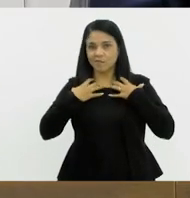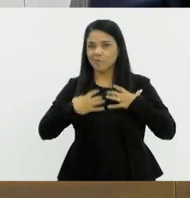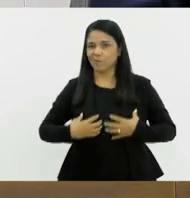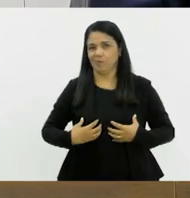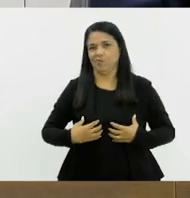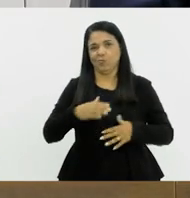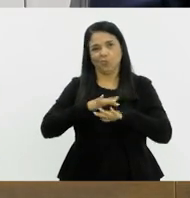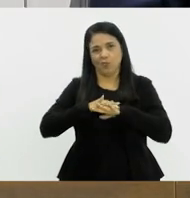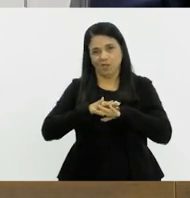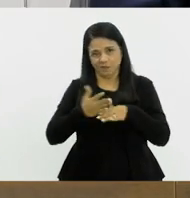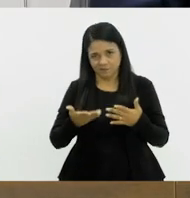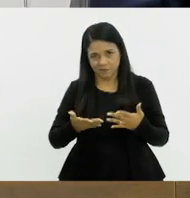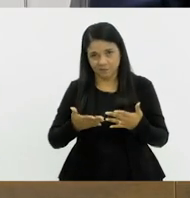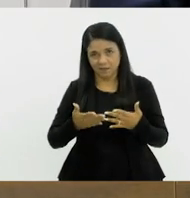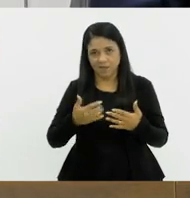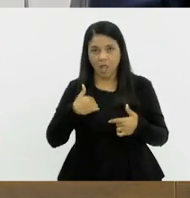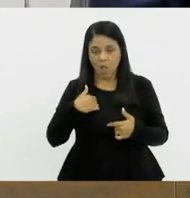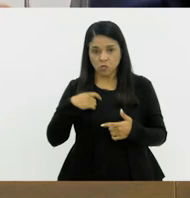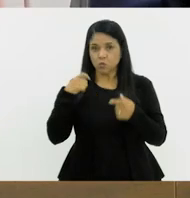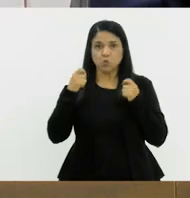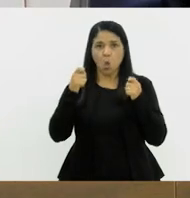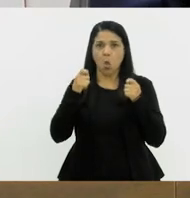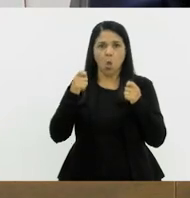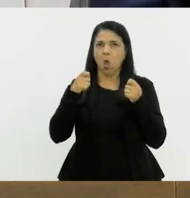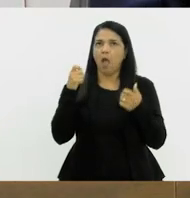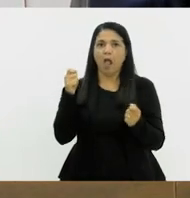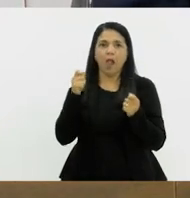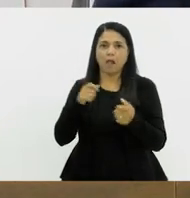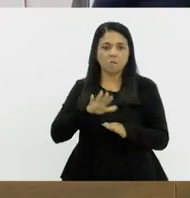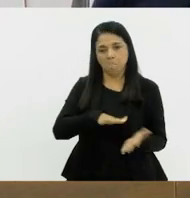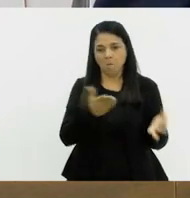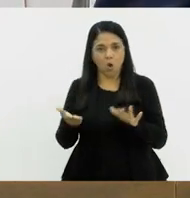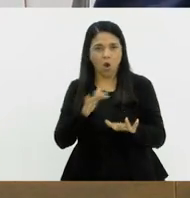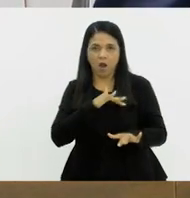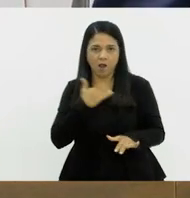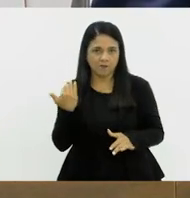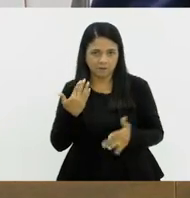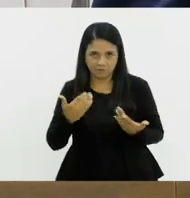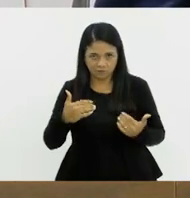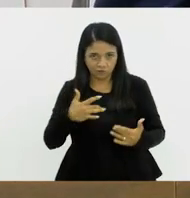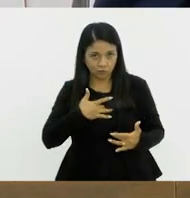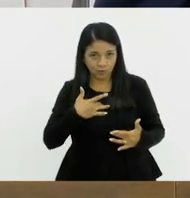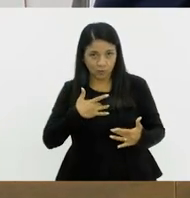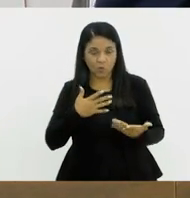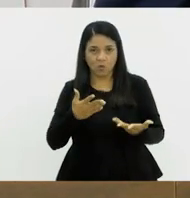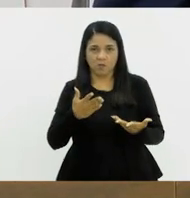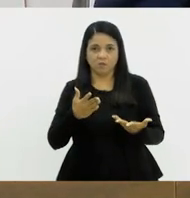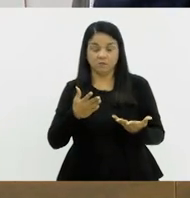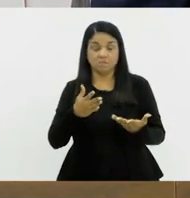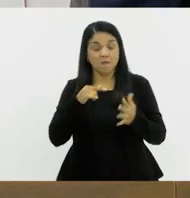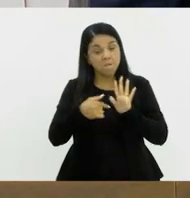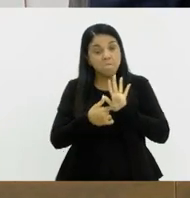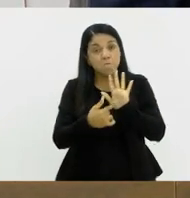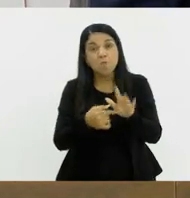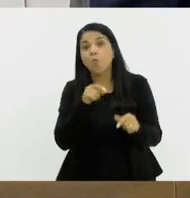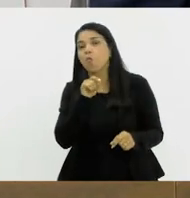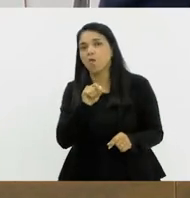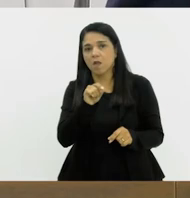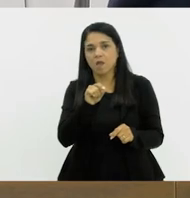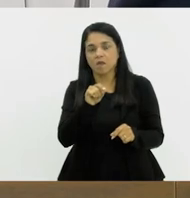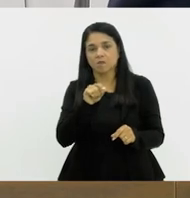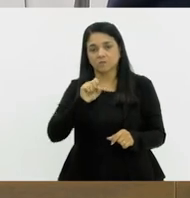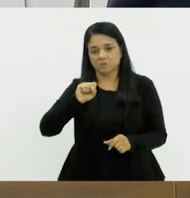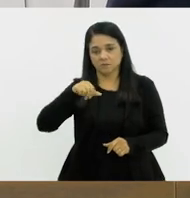Eu não torço para que as pessoas morram de tuberculose, nem que morram de tuberculose no sanatório penal, mas isso demonstra que o sanatório